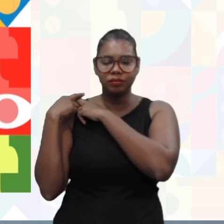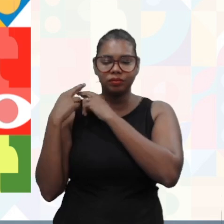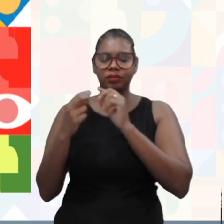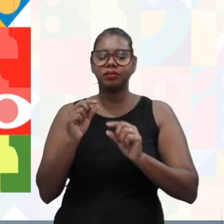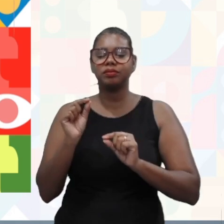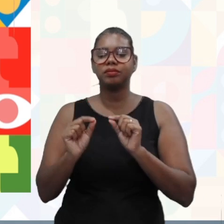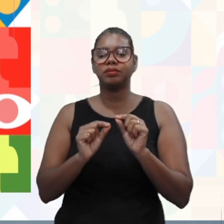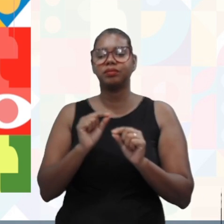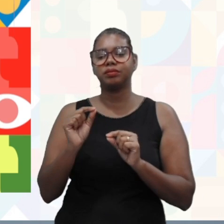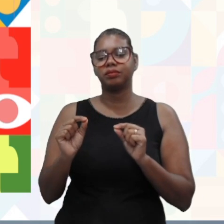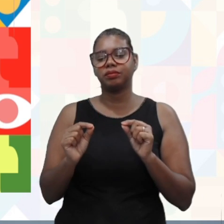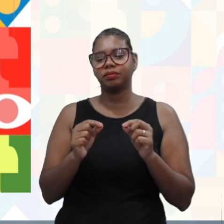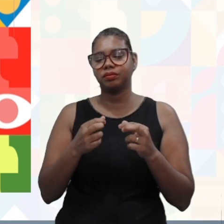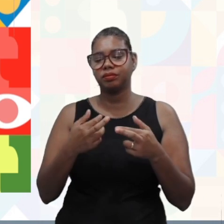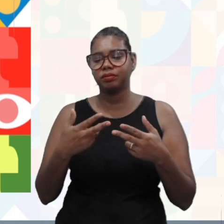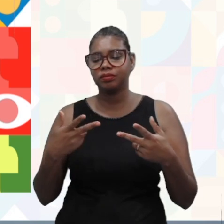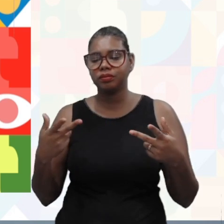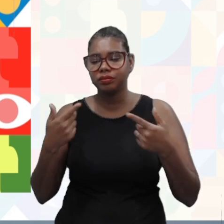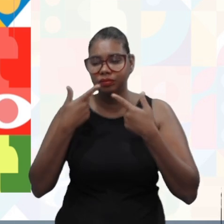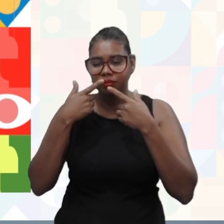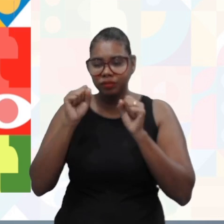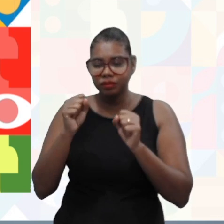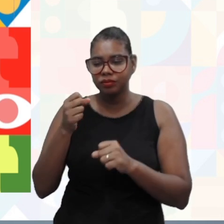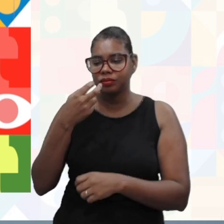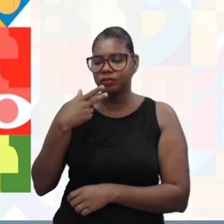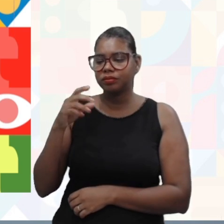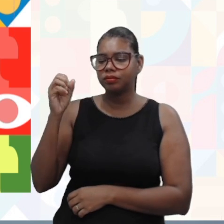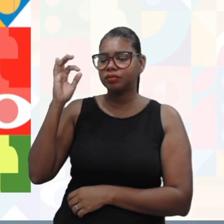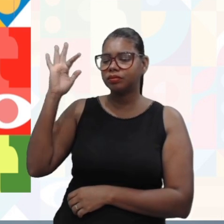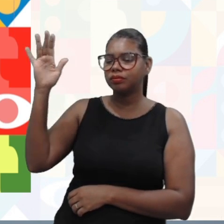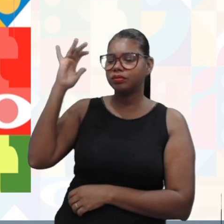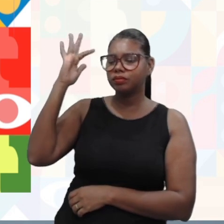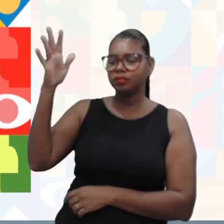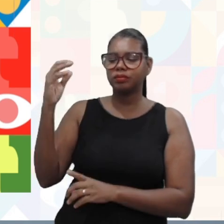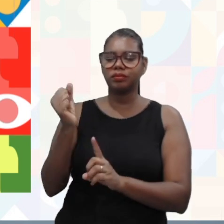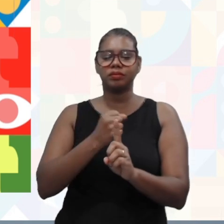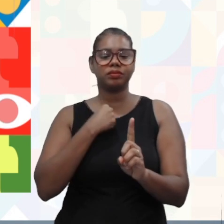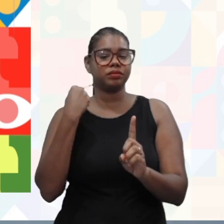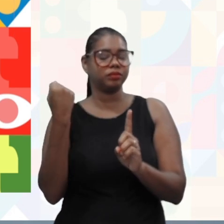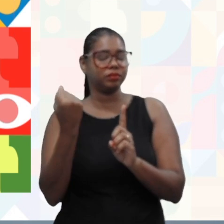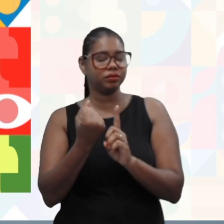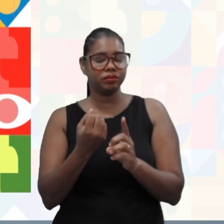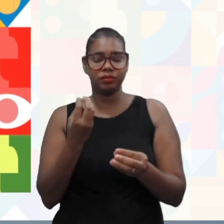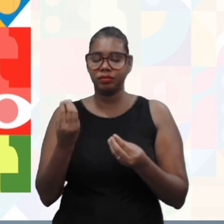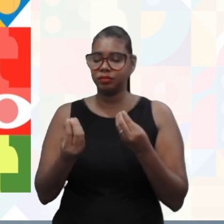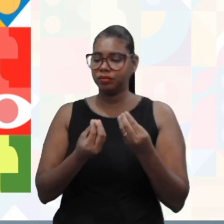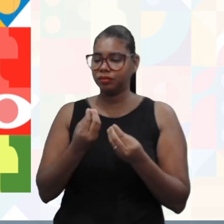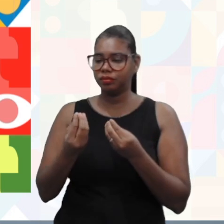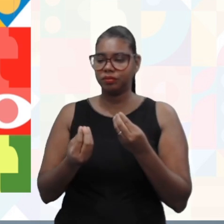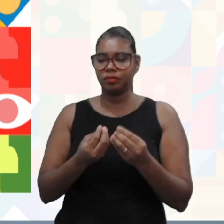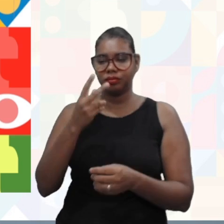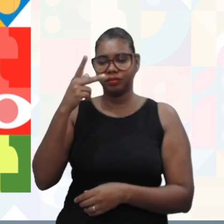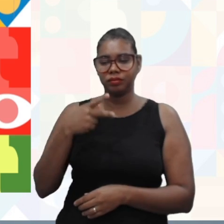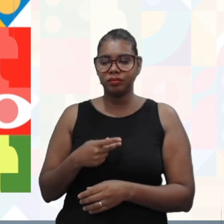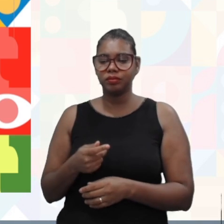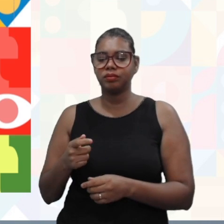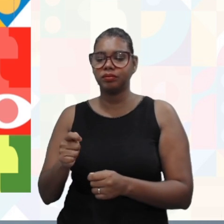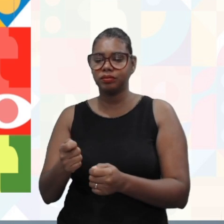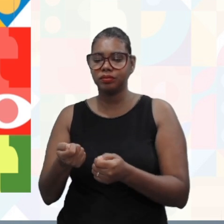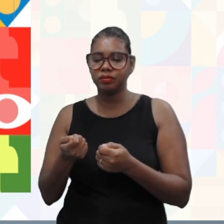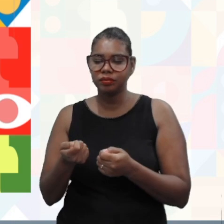interferência, ritos, ritmos, linguagem, o imaginário social, os modos próprios, né, de regulação,